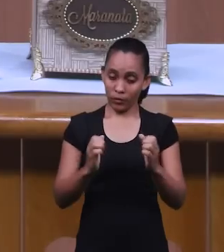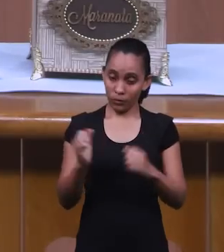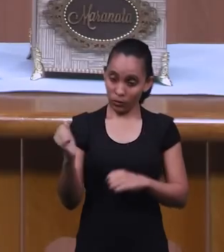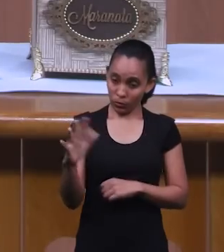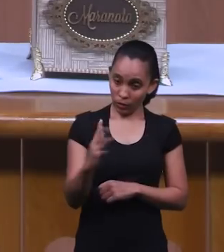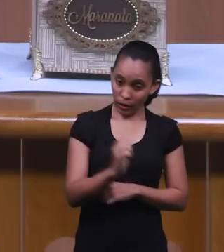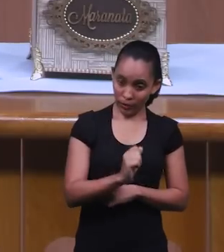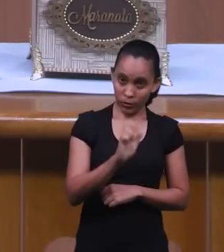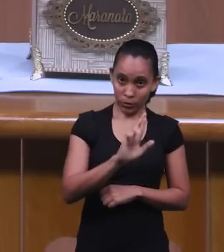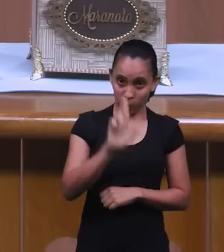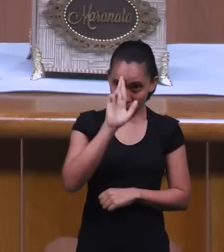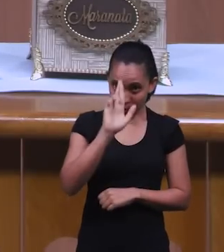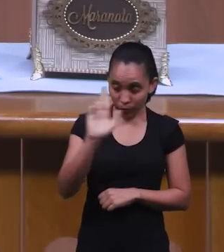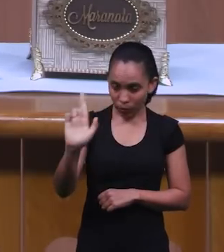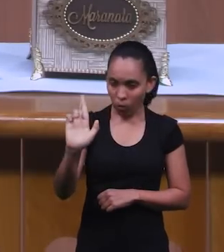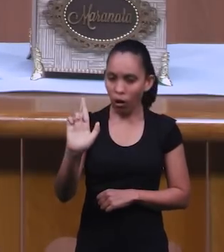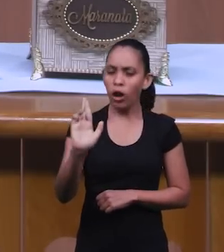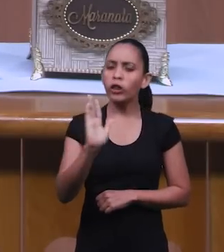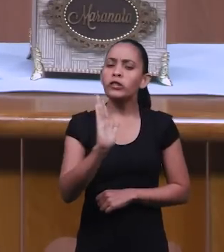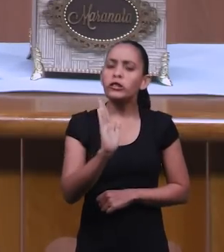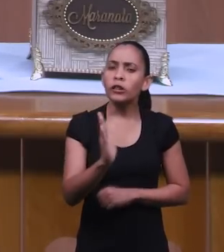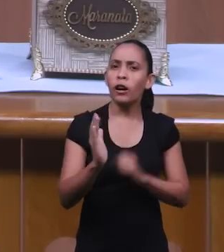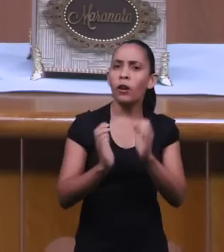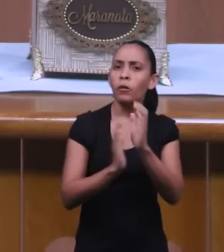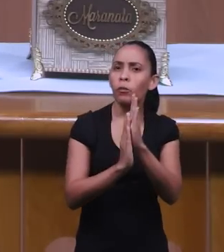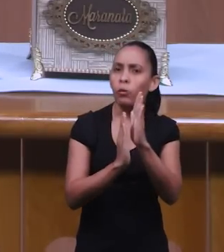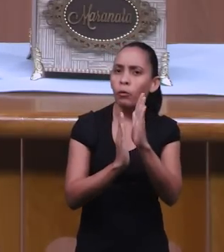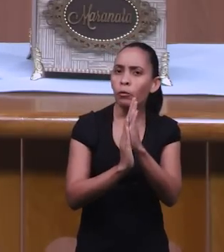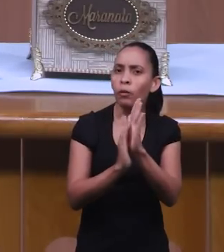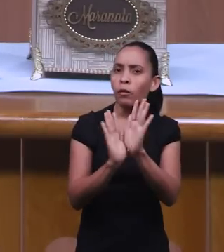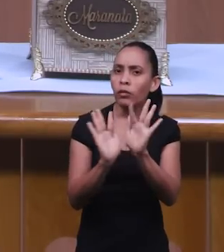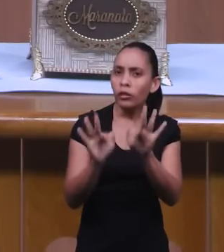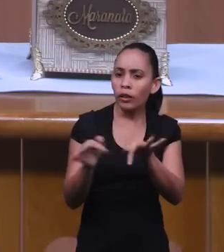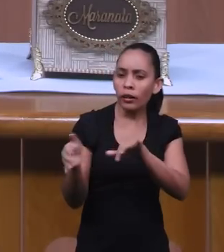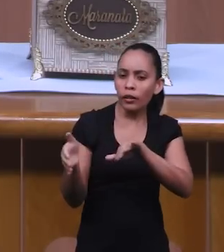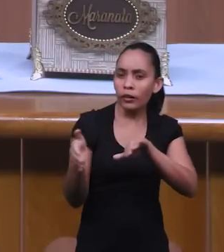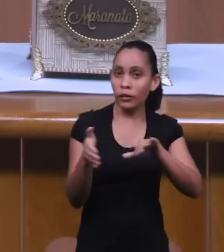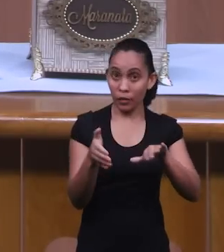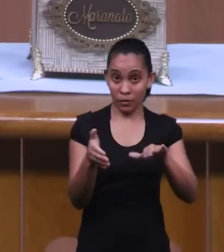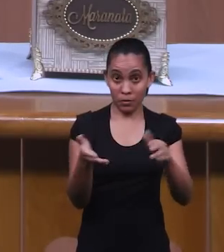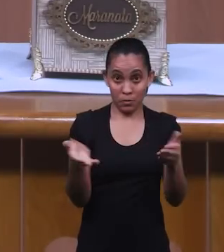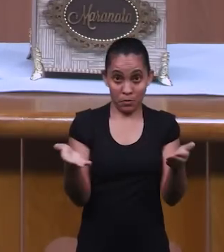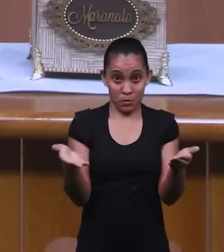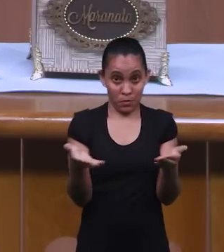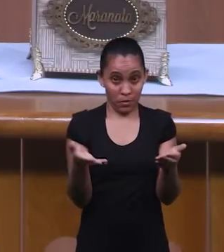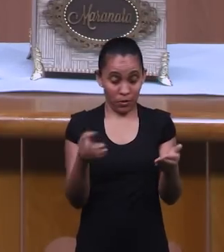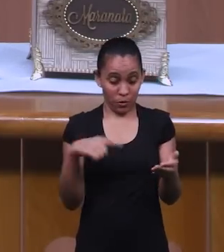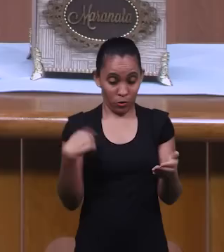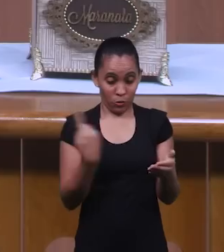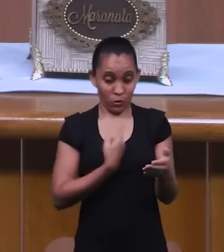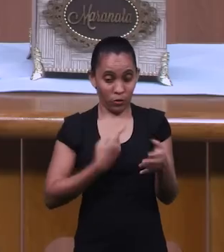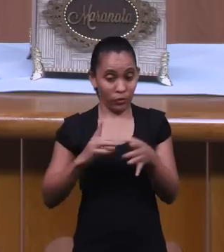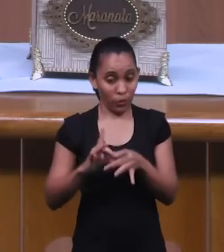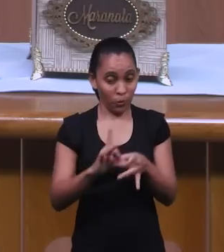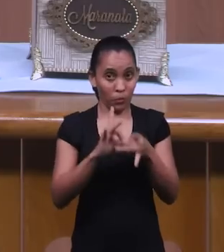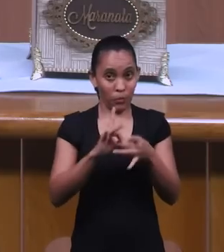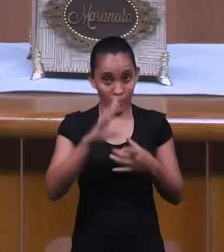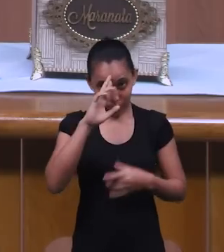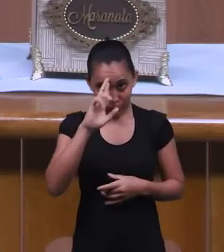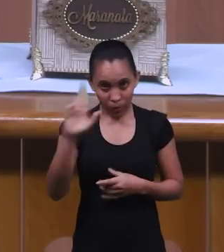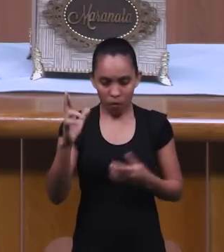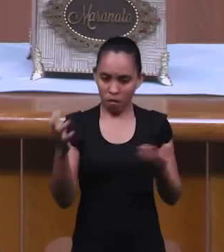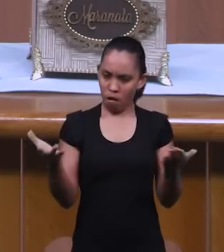Louvado seja o nome do Senhor. Acabamos de cantar um louvor de clamor, aperfeiçoando nossa comunhão, e